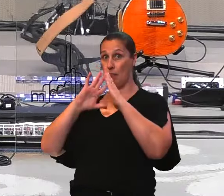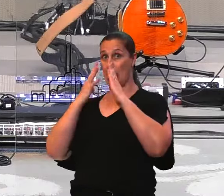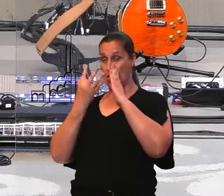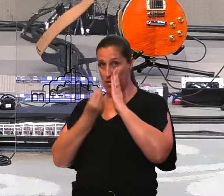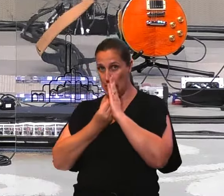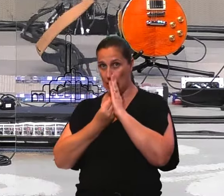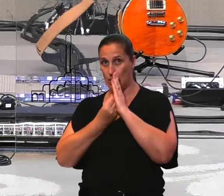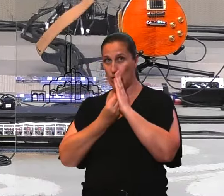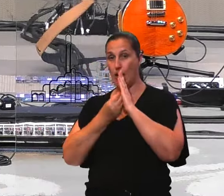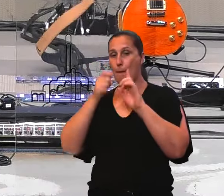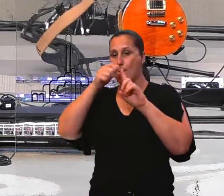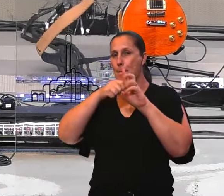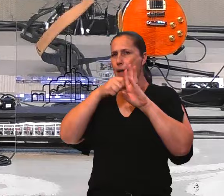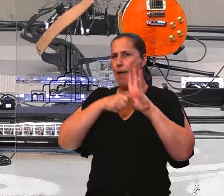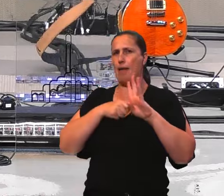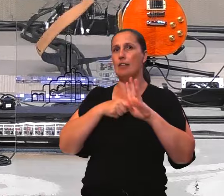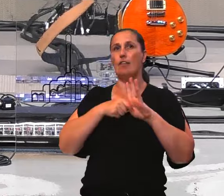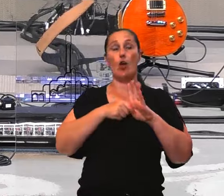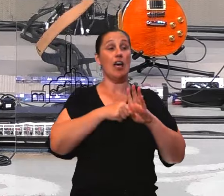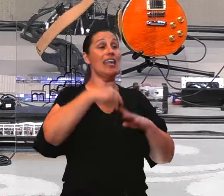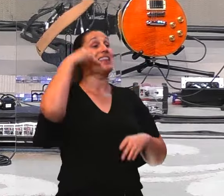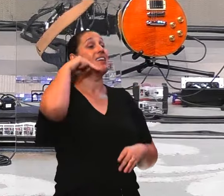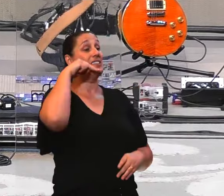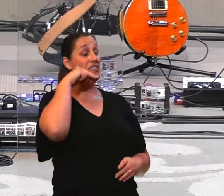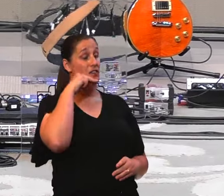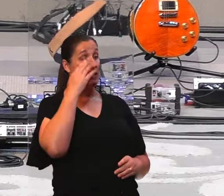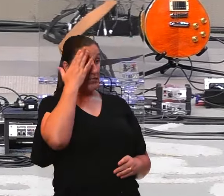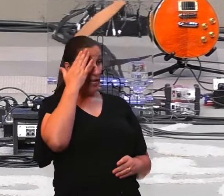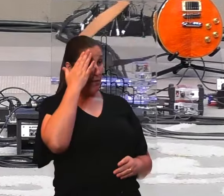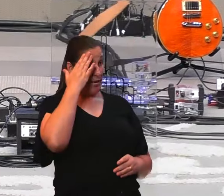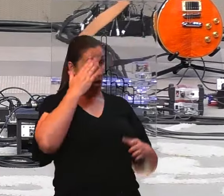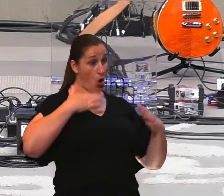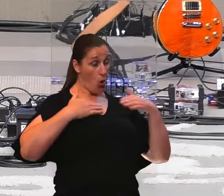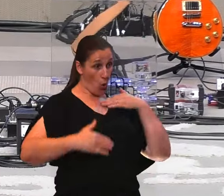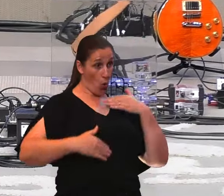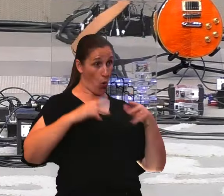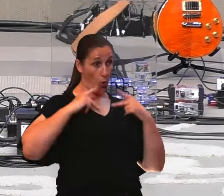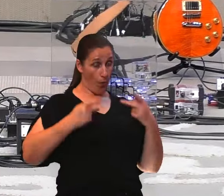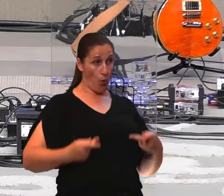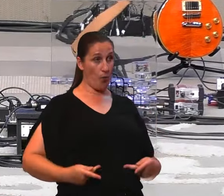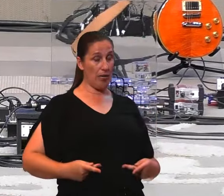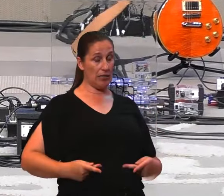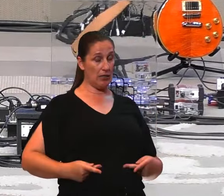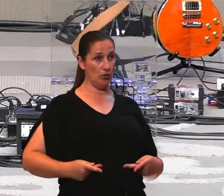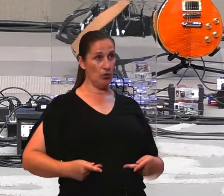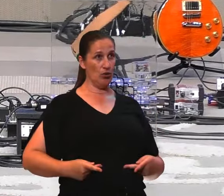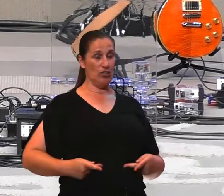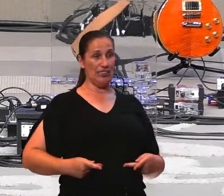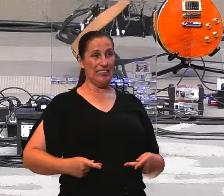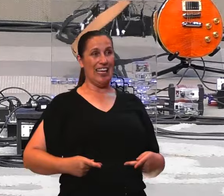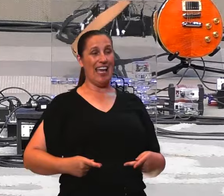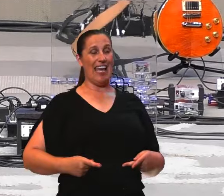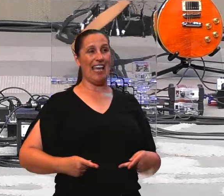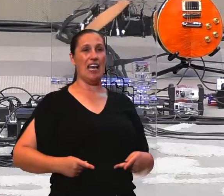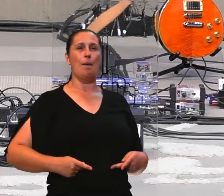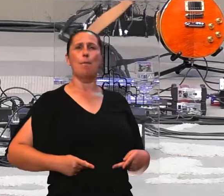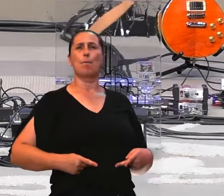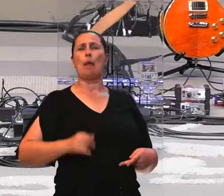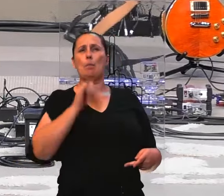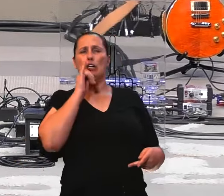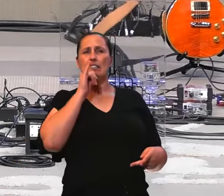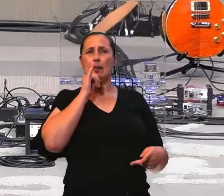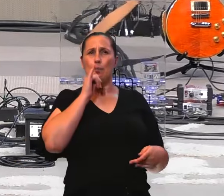de meu filho ele disse assim na sifão Você sabia que o corpo humano reage a qualquer estímulo de dor